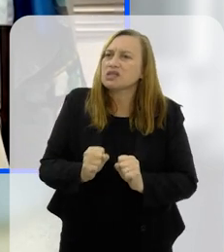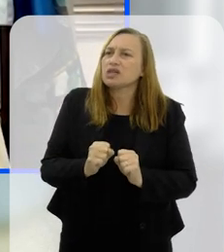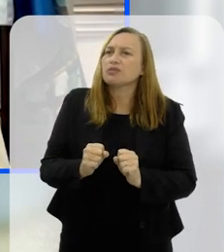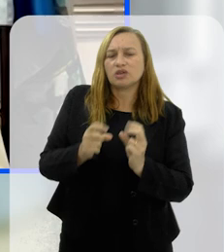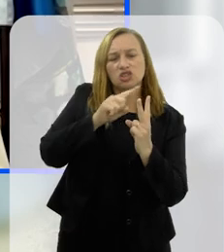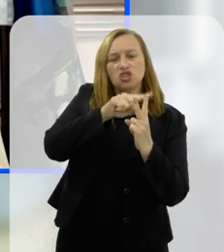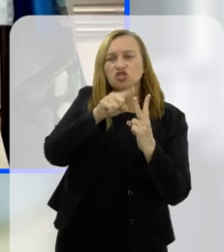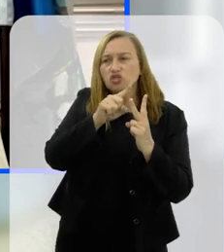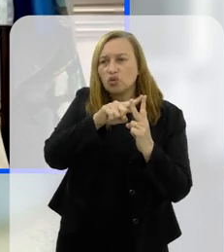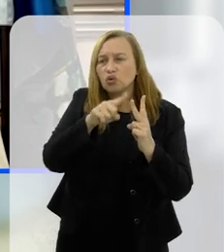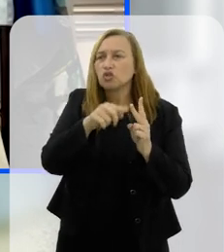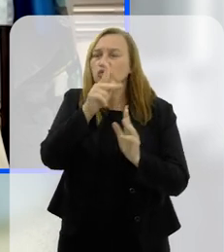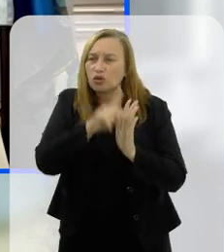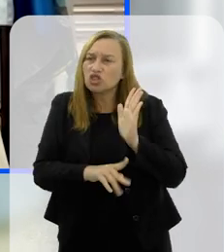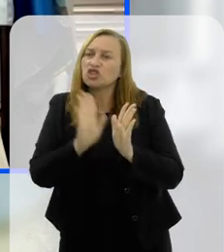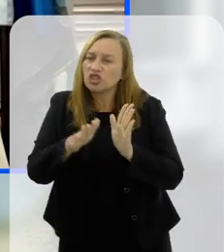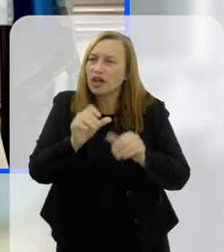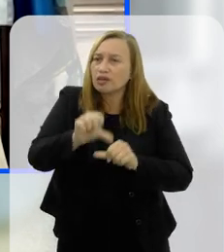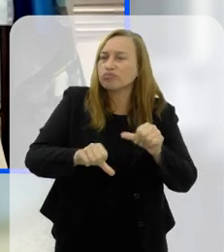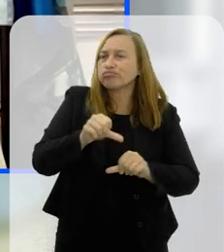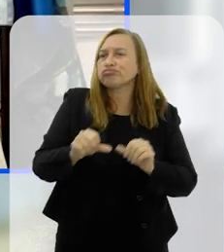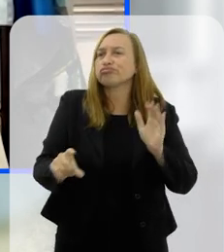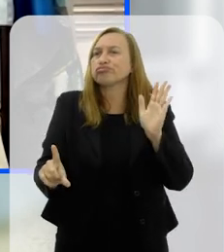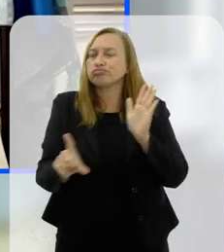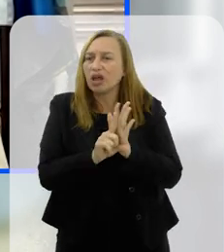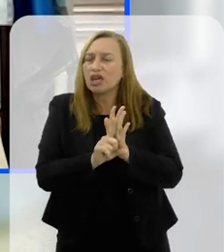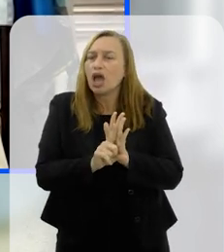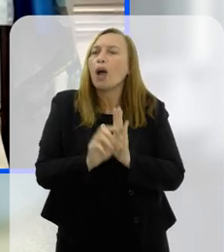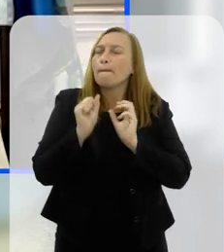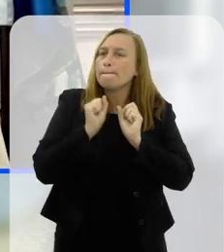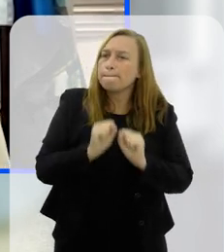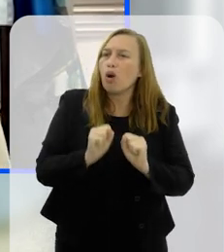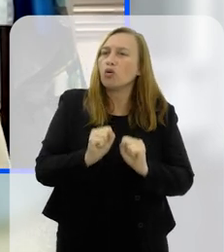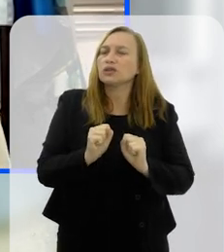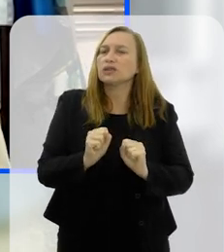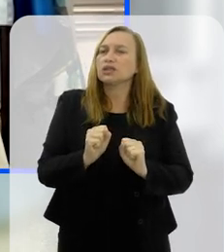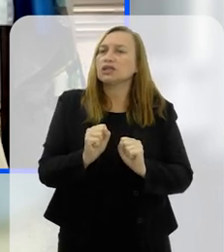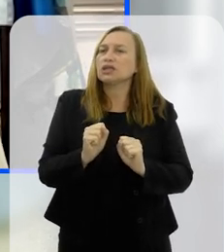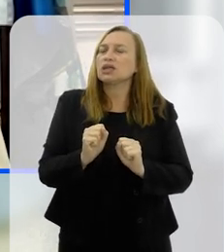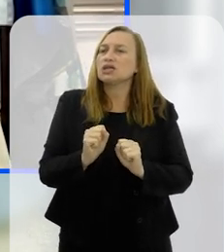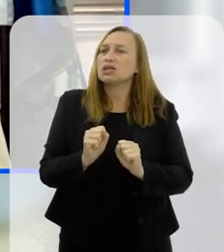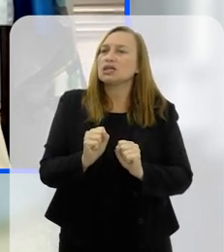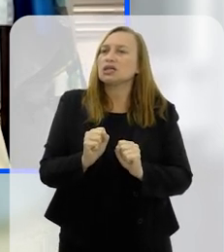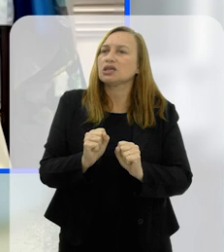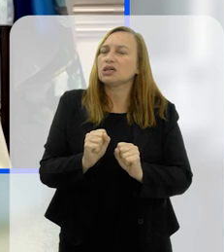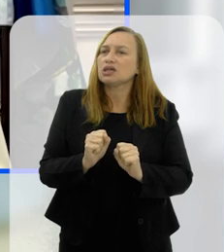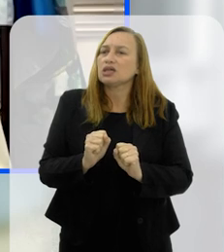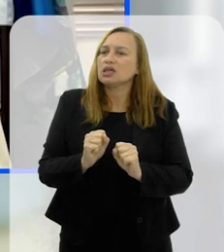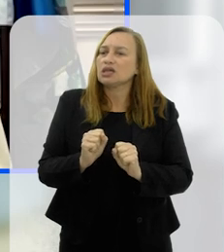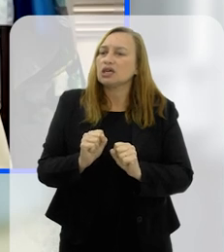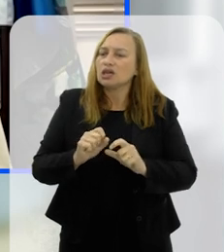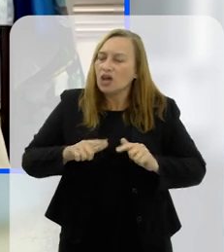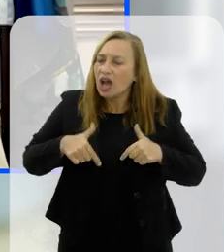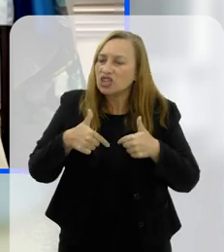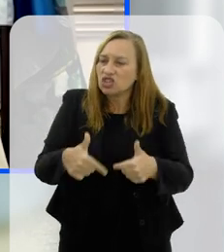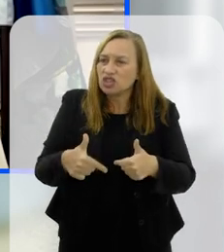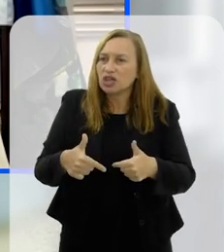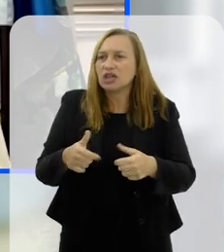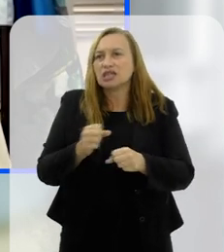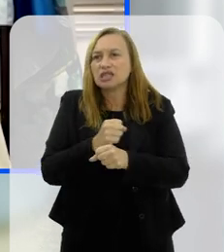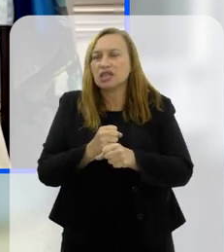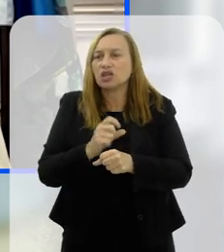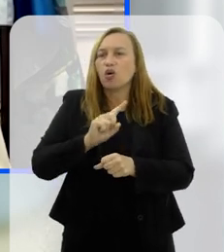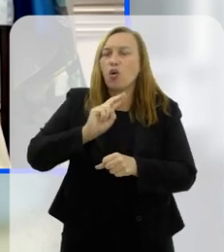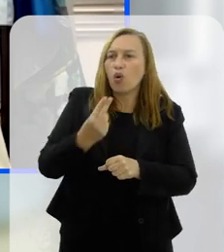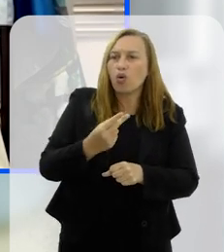possa esses dois projetos que já viraram lei que ele possa tentar né certo eh se não der esse ano pelo